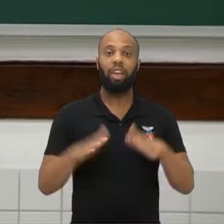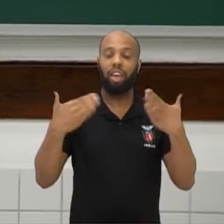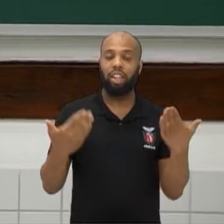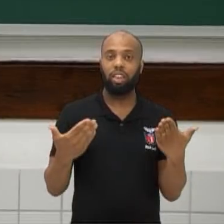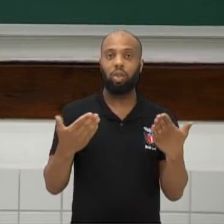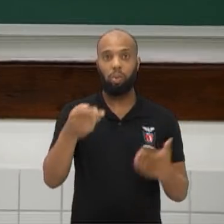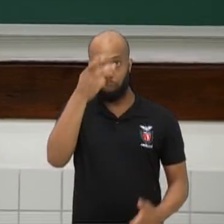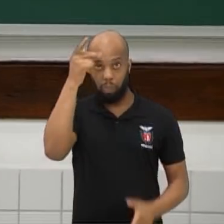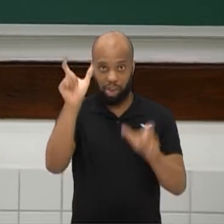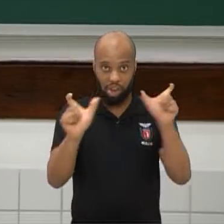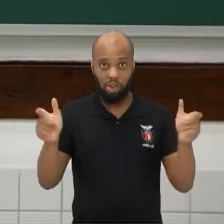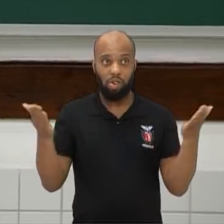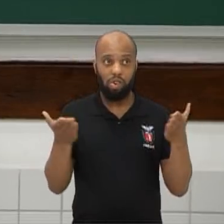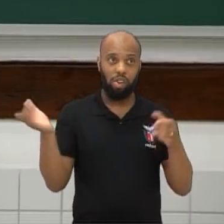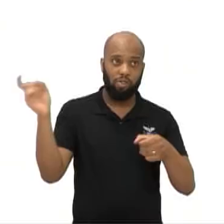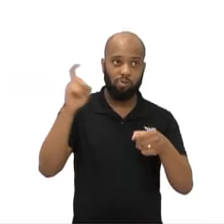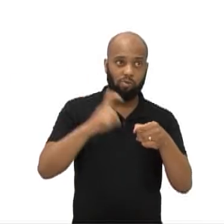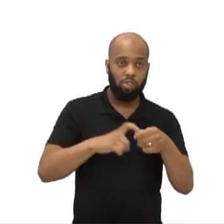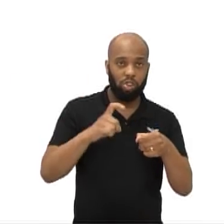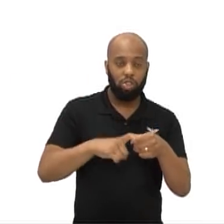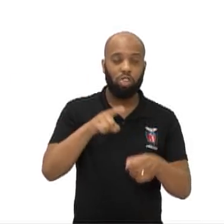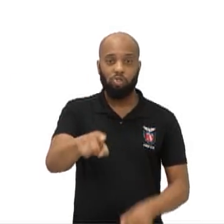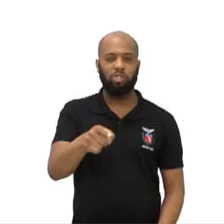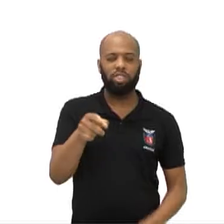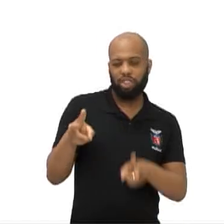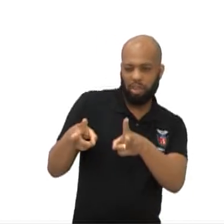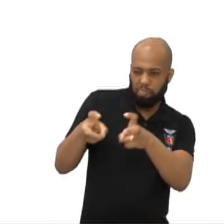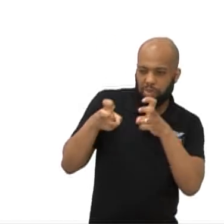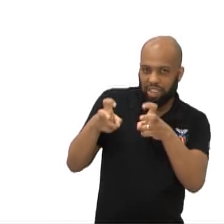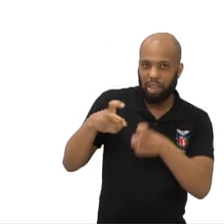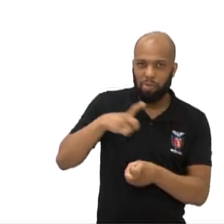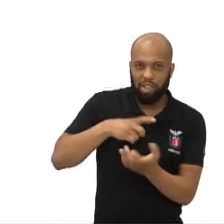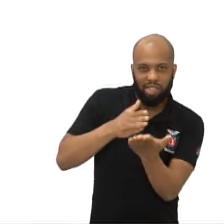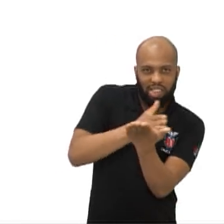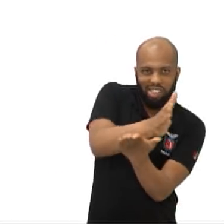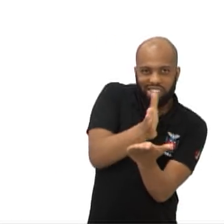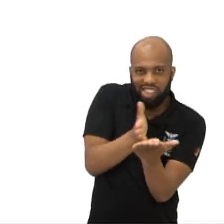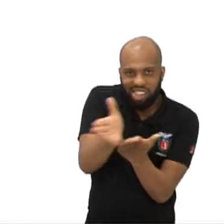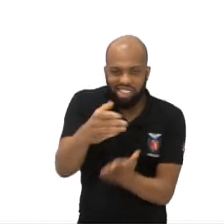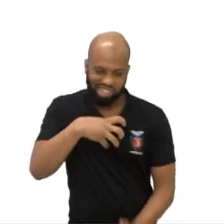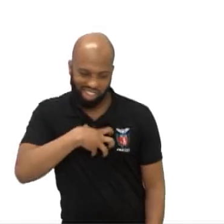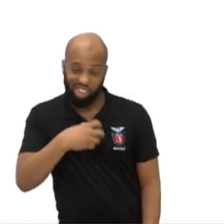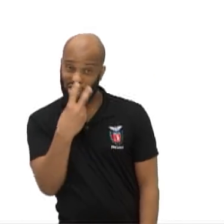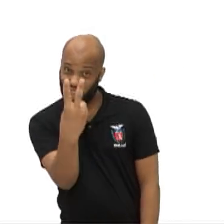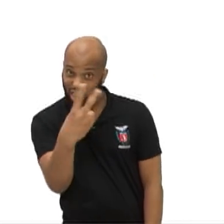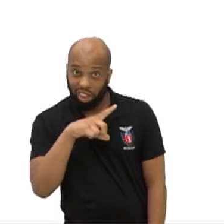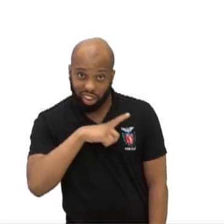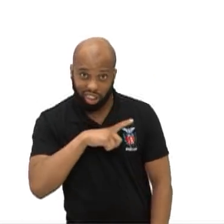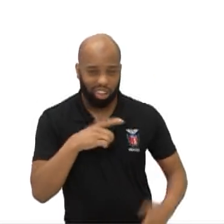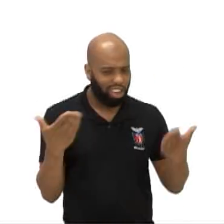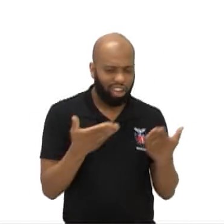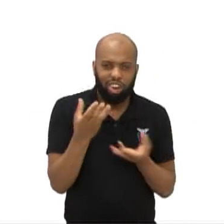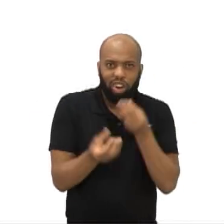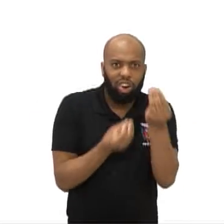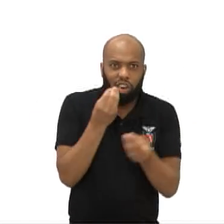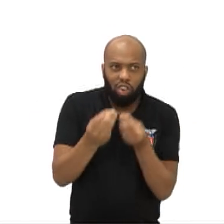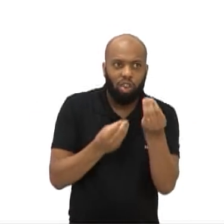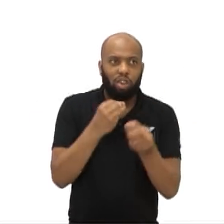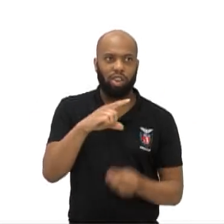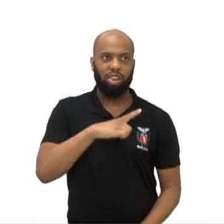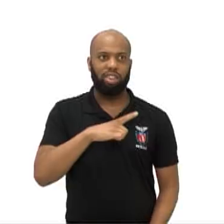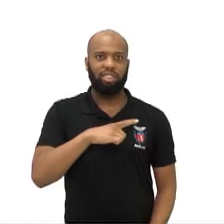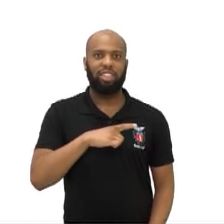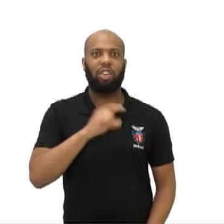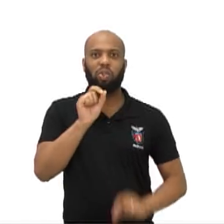Então, pessoal, olha lá, retornando, acertou quem percebeu que a ambiguidade, ou seja, o duplo sentido dessa tirinha, está, obviamente,